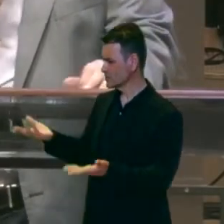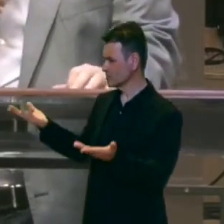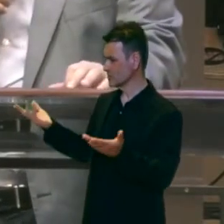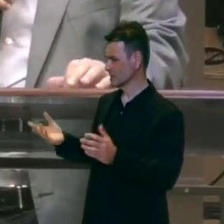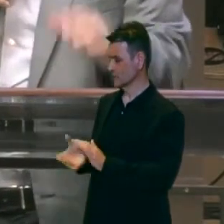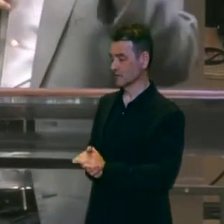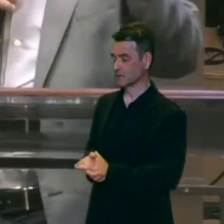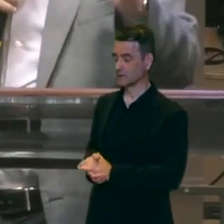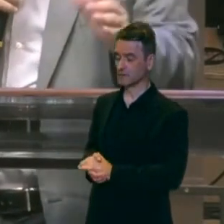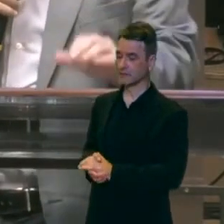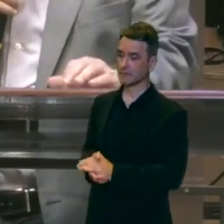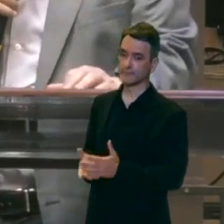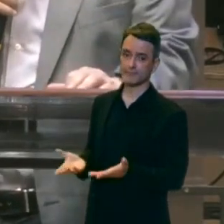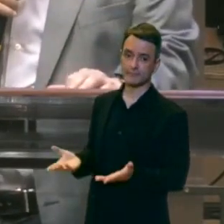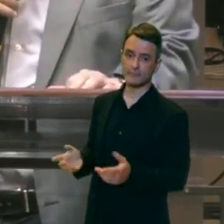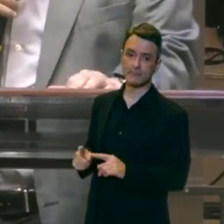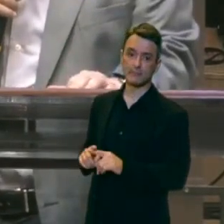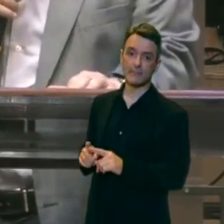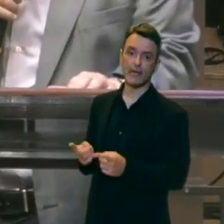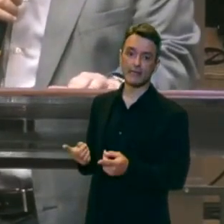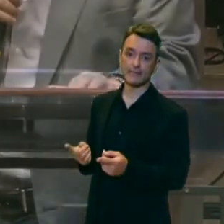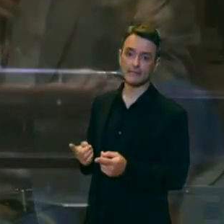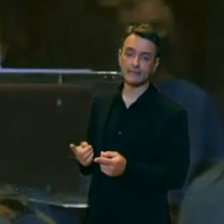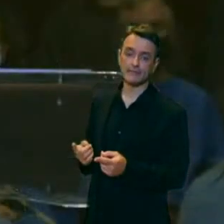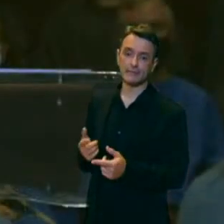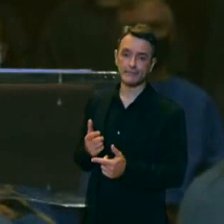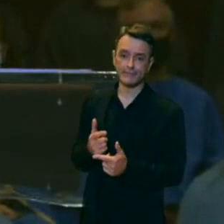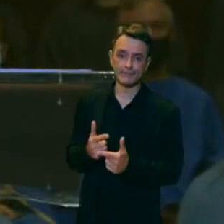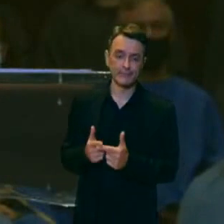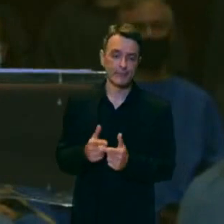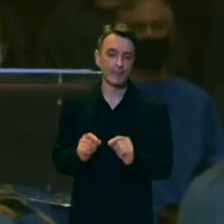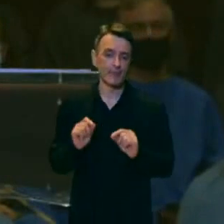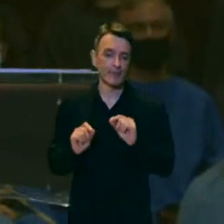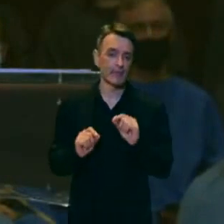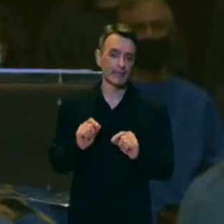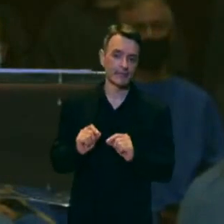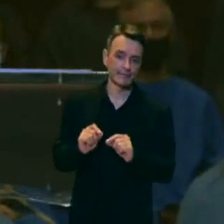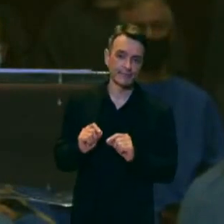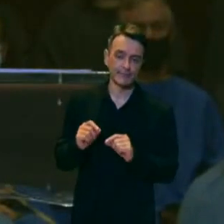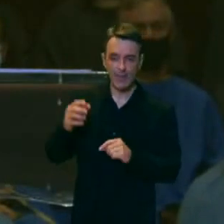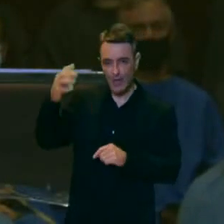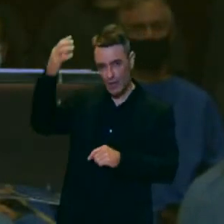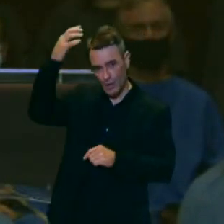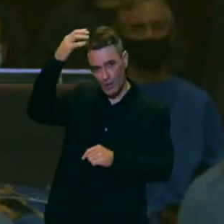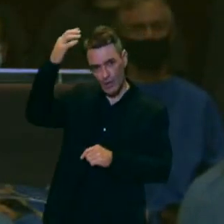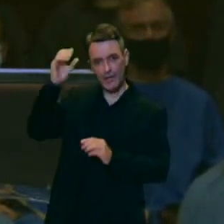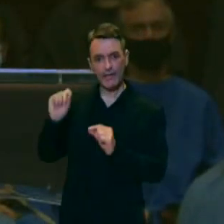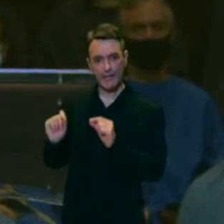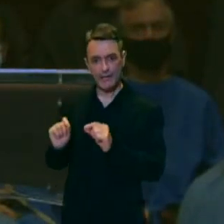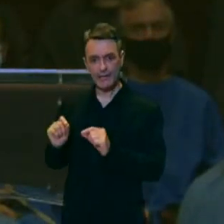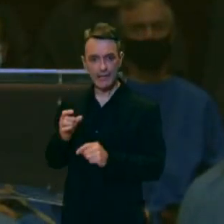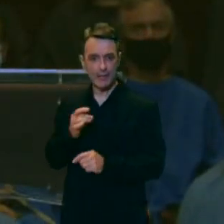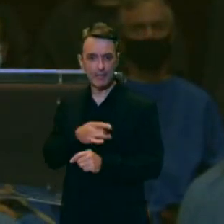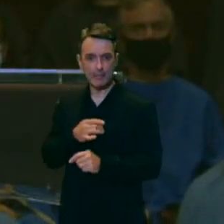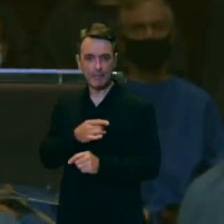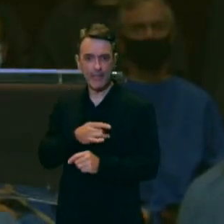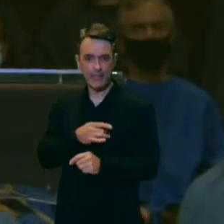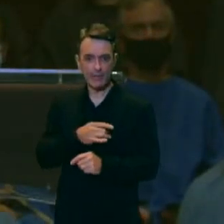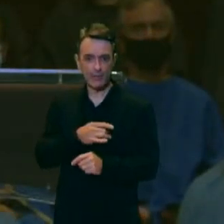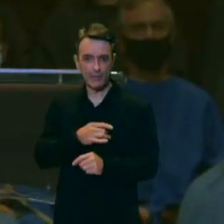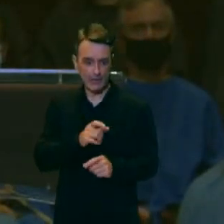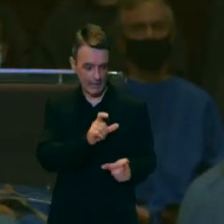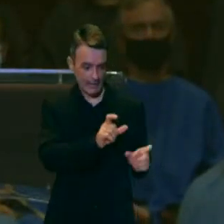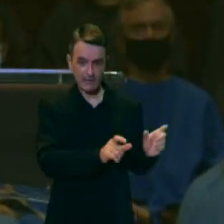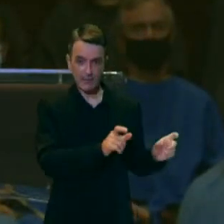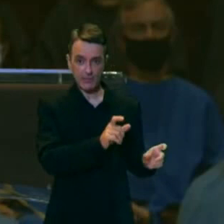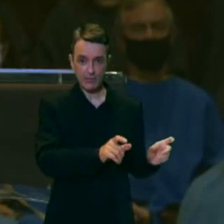O problema era que ele temia mais aos homens do que a